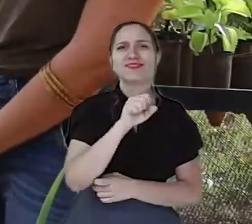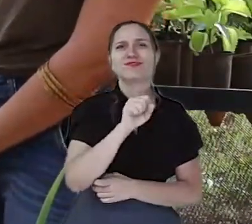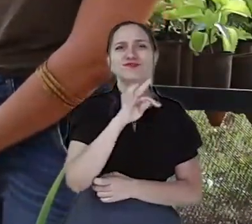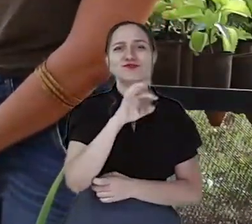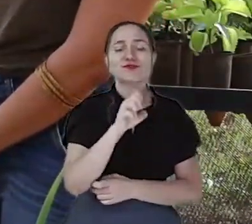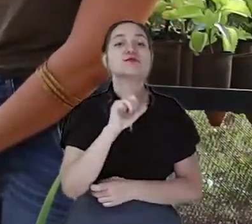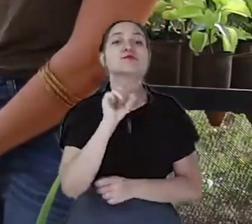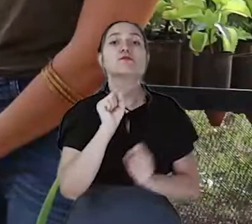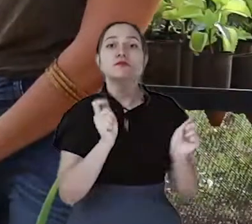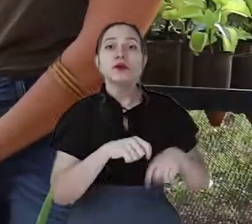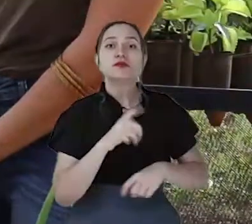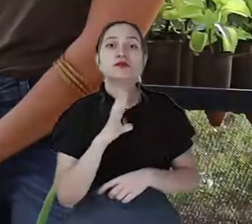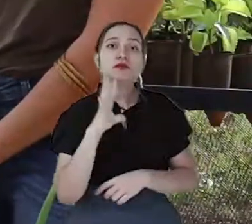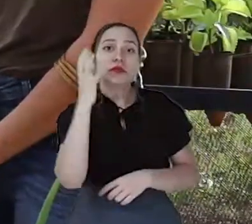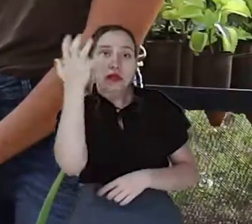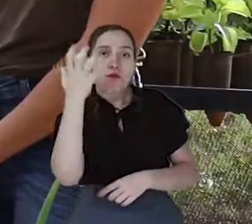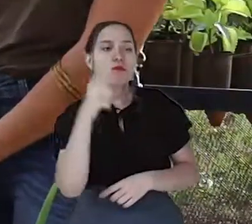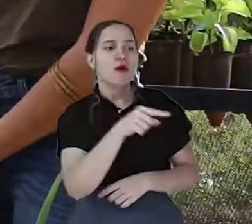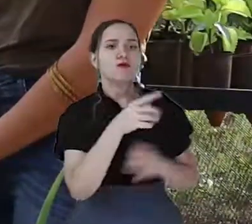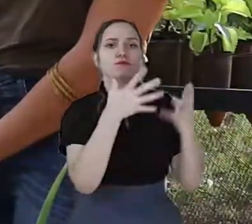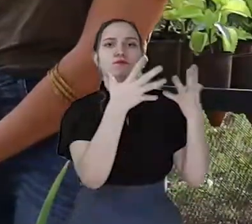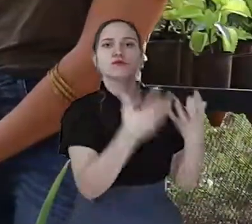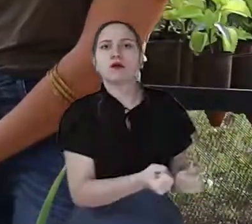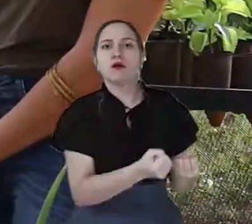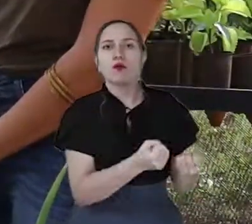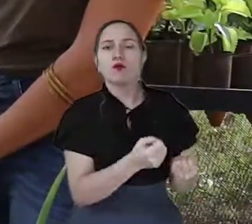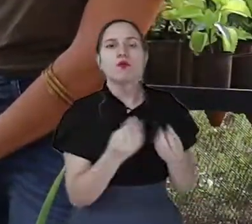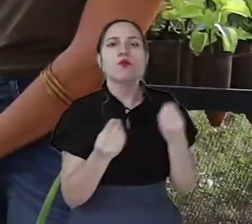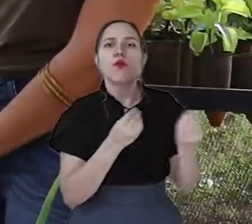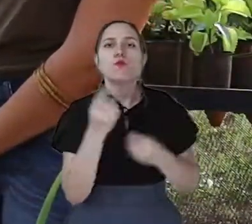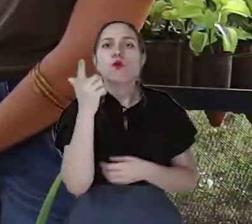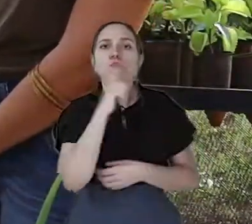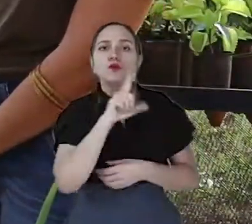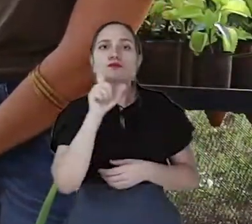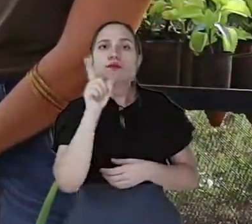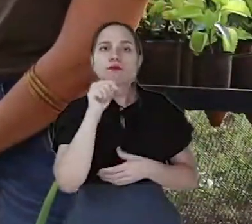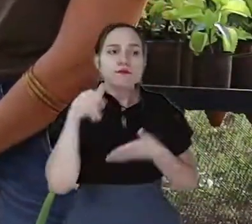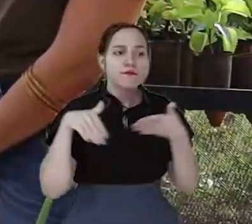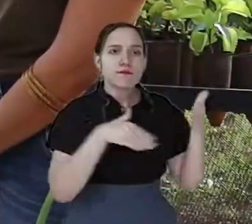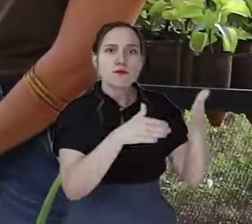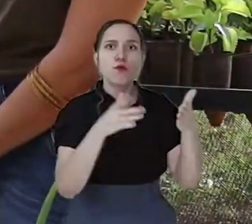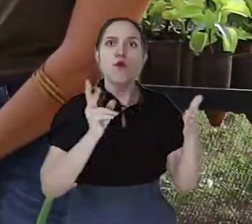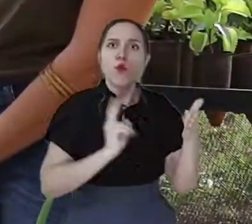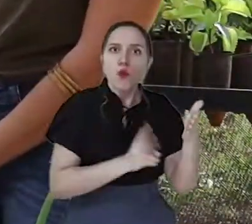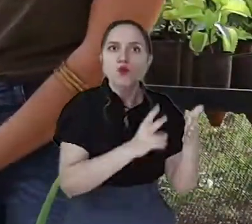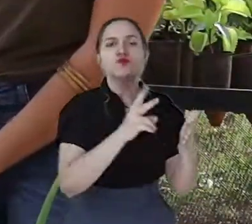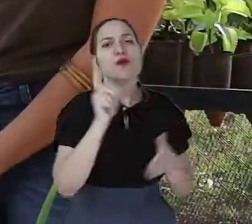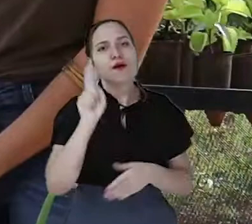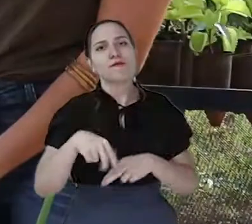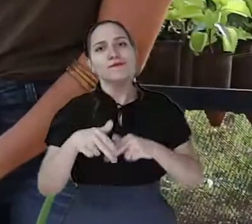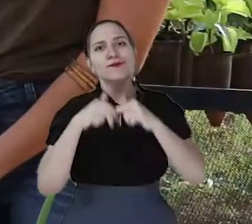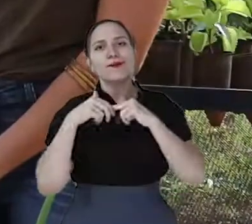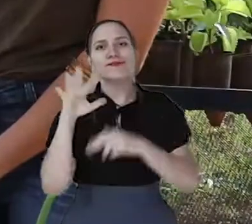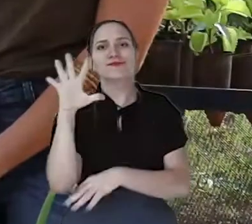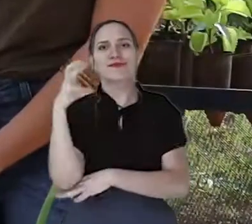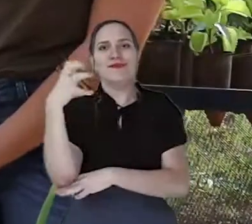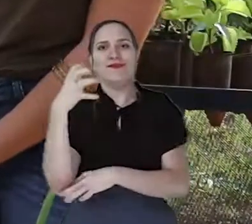o São Francisco vivo? Os rios do Cerrado. O Pantanal Mato-Grossense, todo mundo já deve ter ouvido do Pantanal, das suas